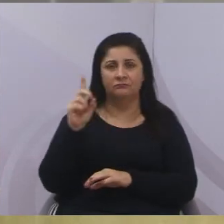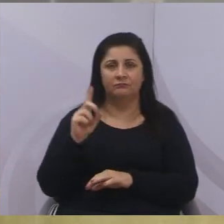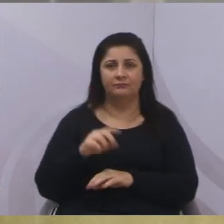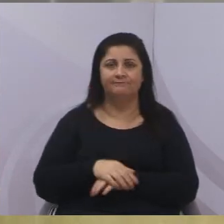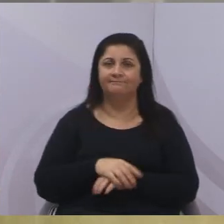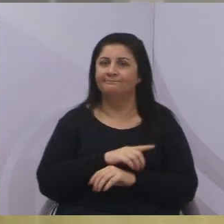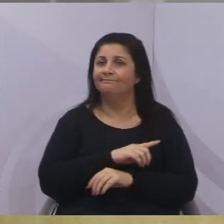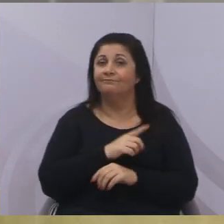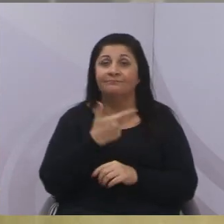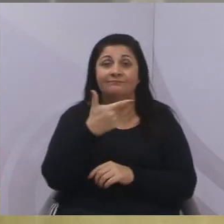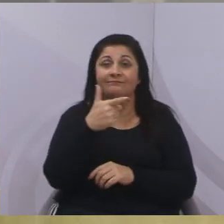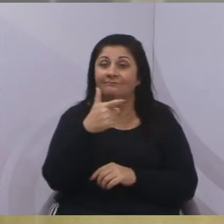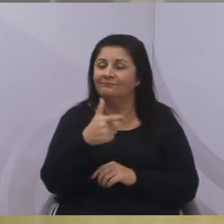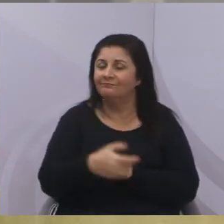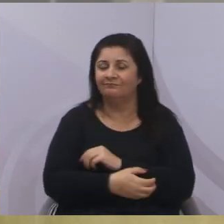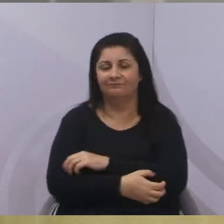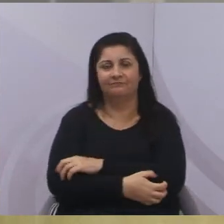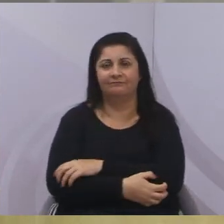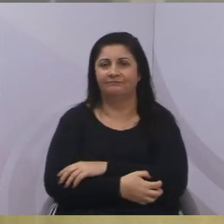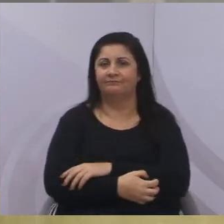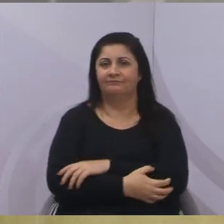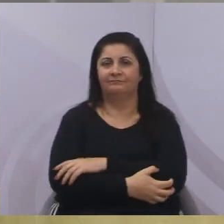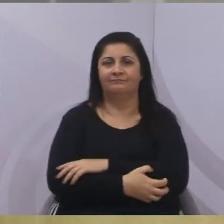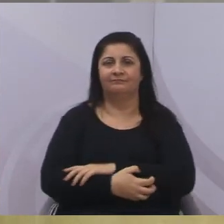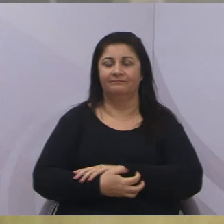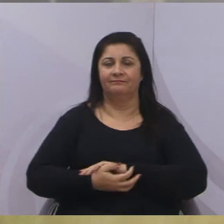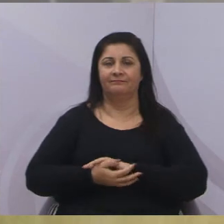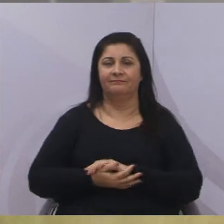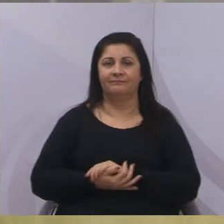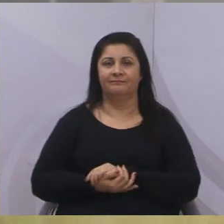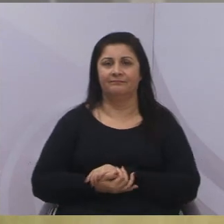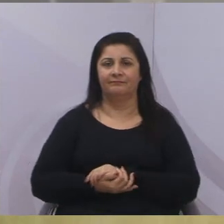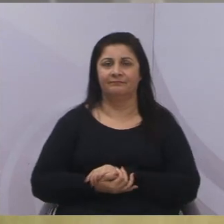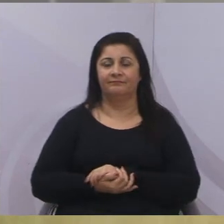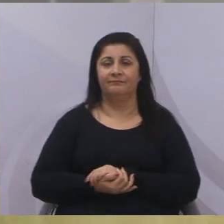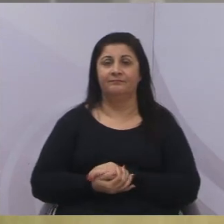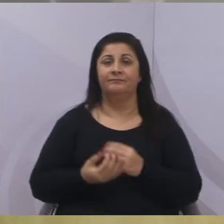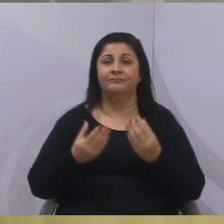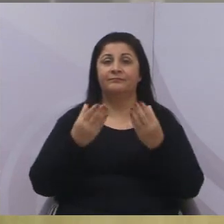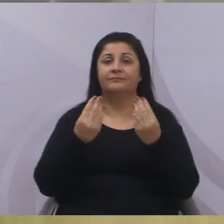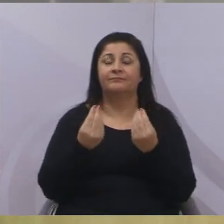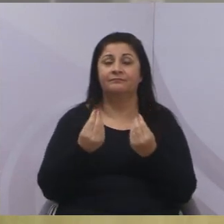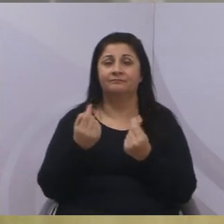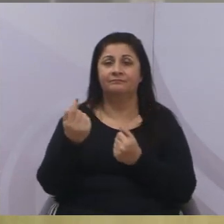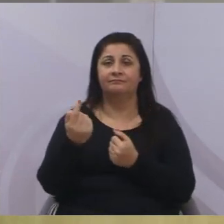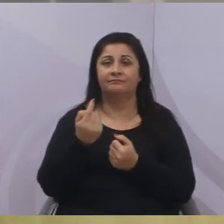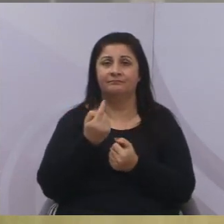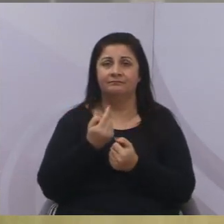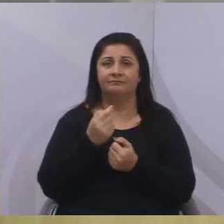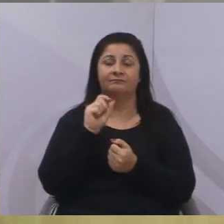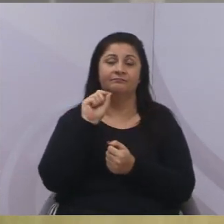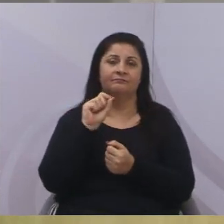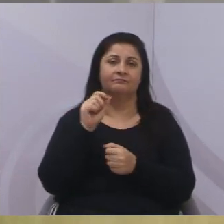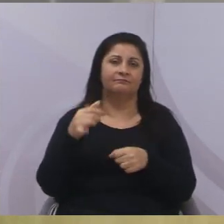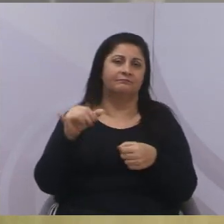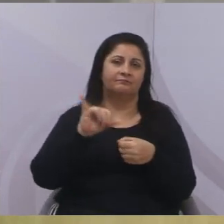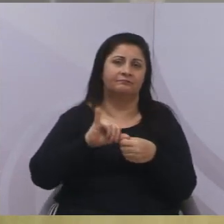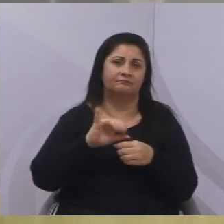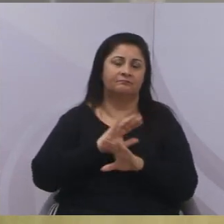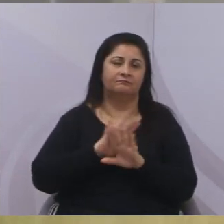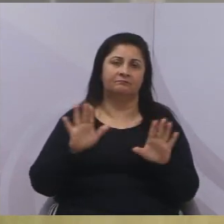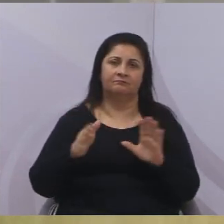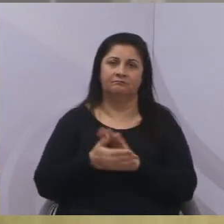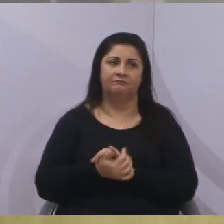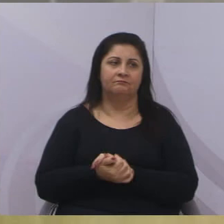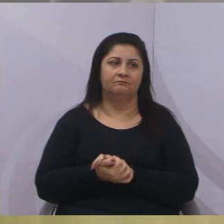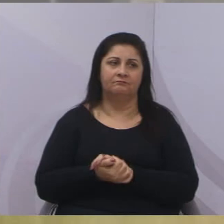2 dias, nem assim a gente está conseguindo. E a grande maioria só vem para a unidade central, né? Assim, eu